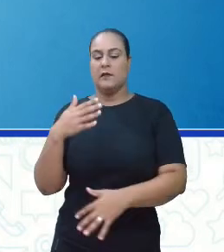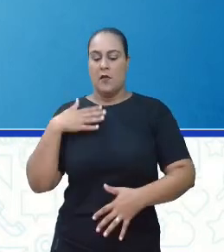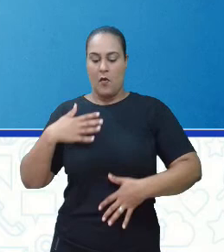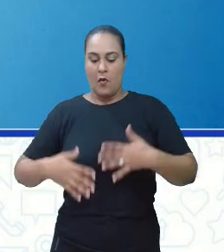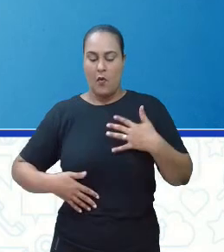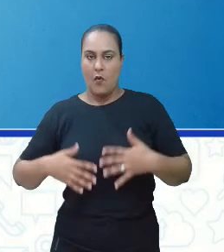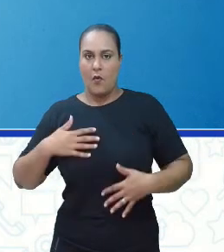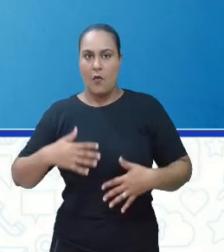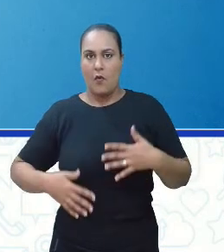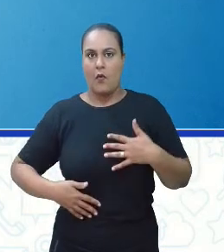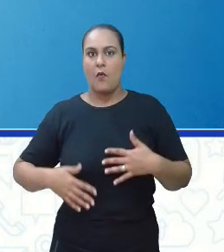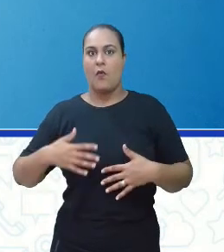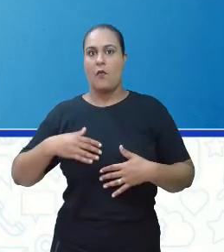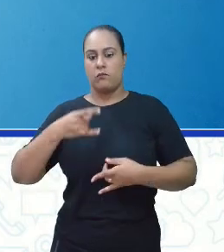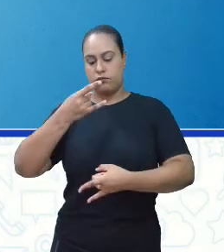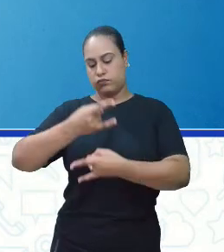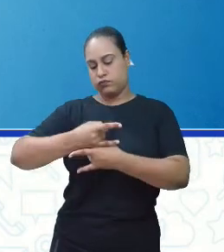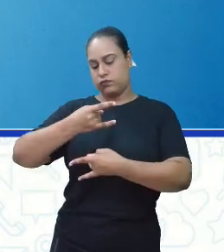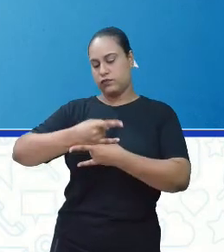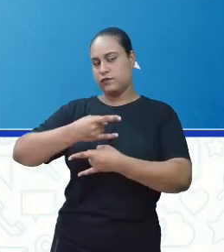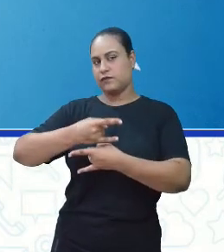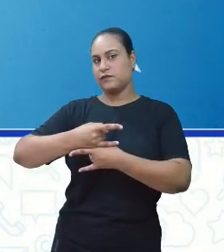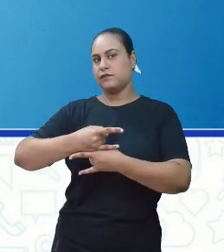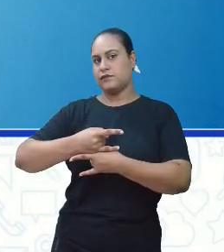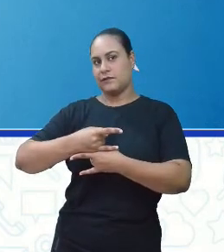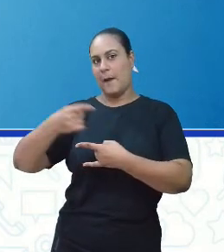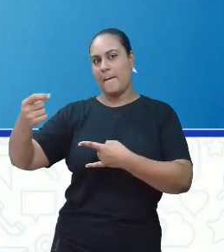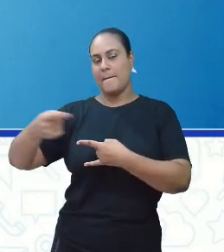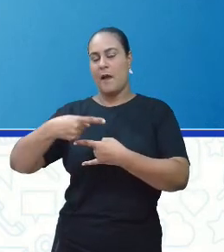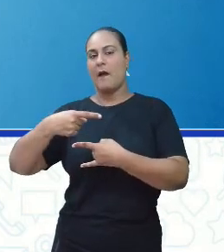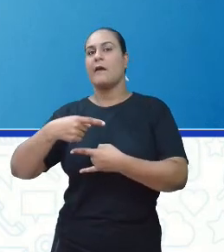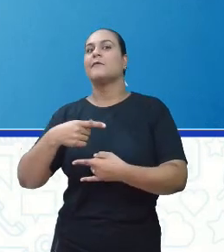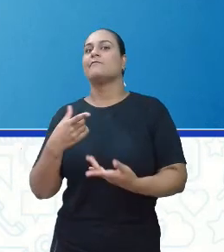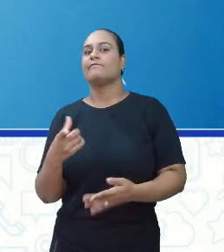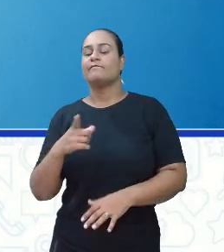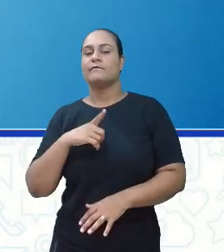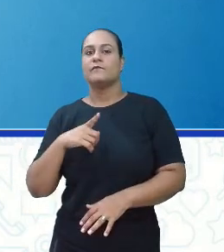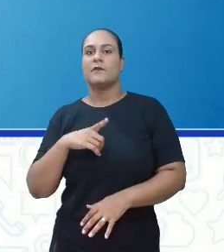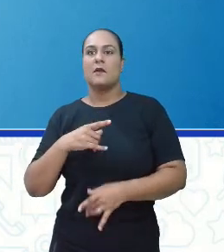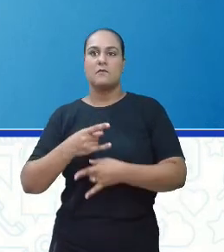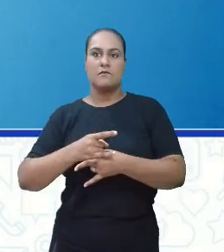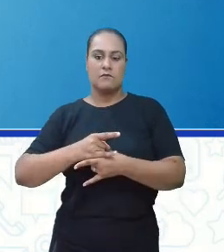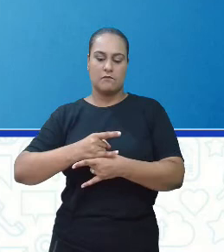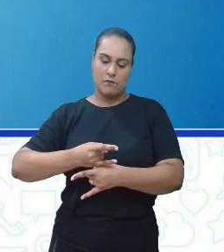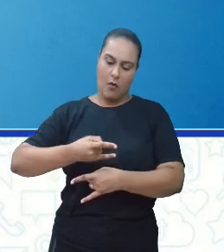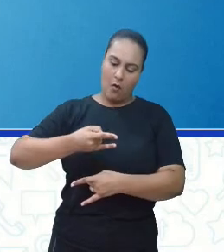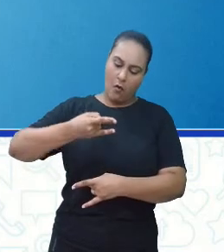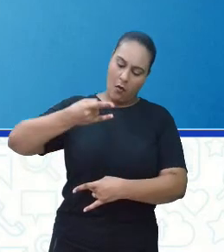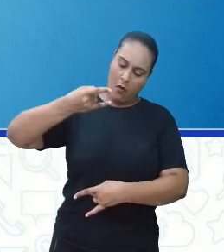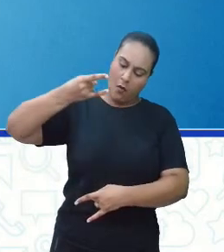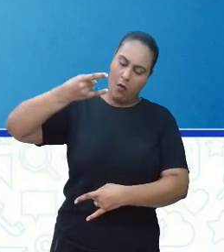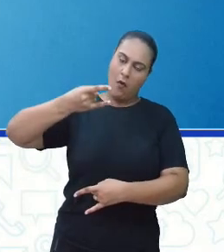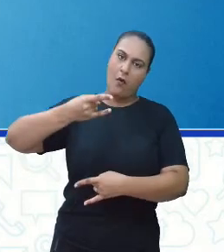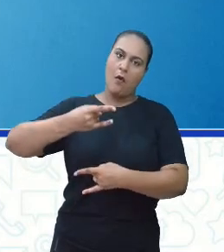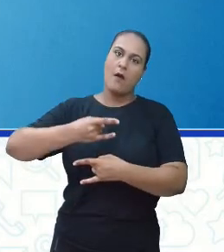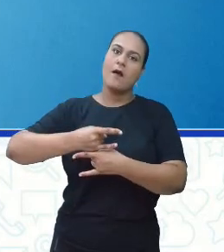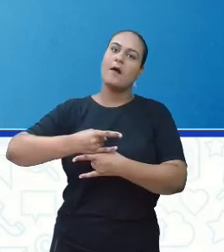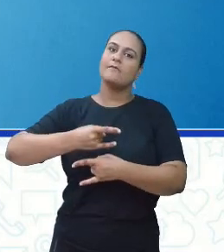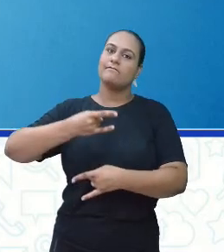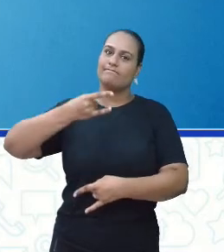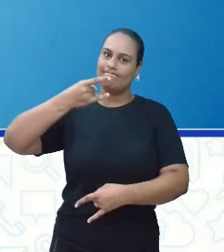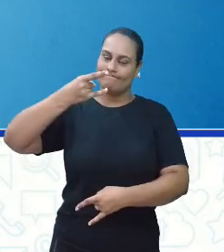lombar, deixando esse indivíduo aí paraplégico, e quando acomete a cervical, deixa aí o indivíduo sem